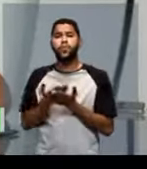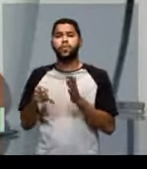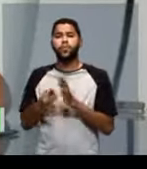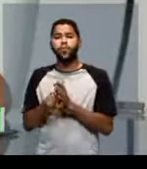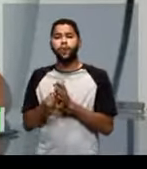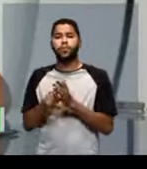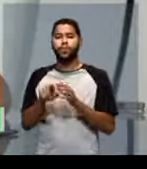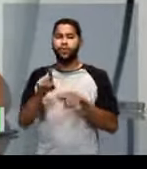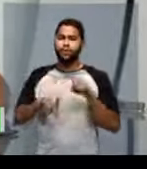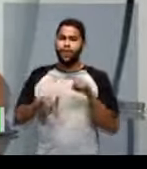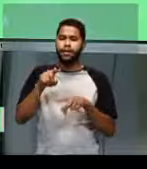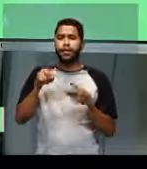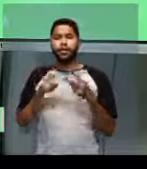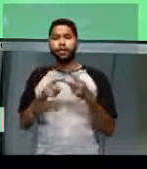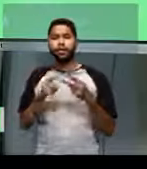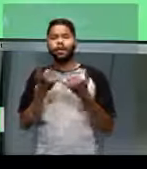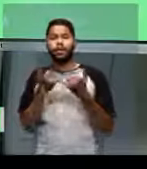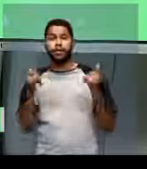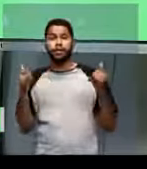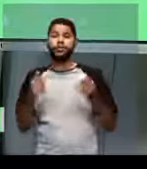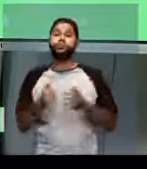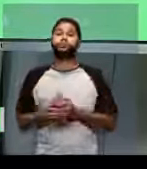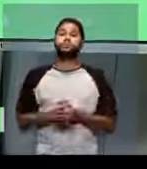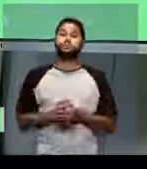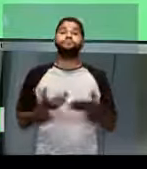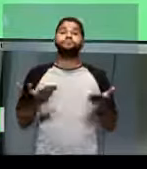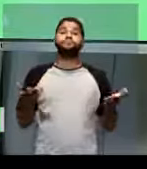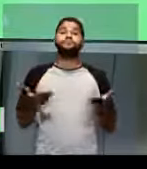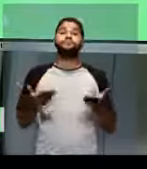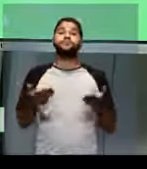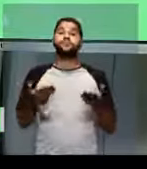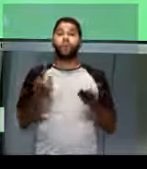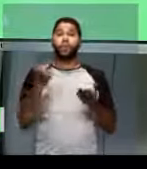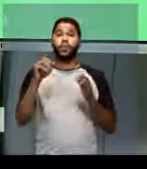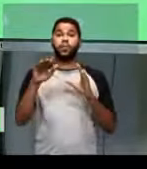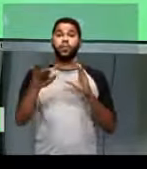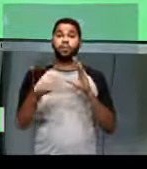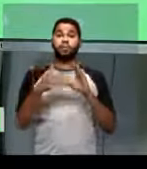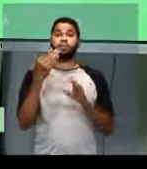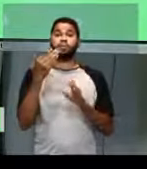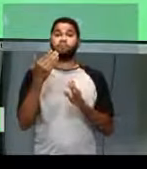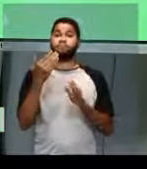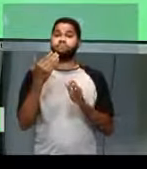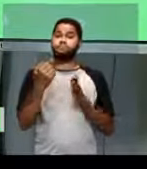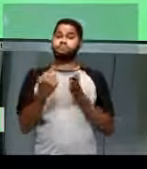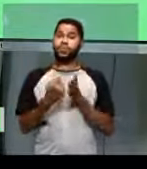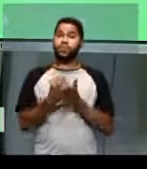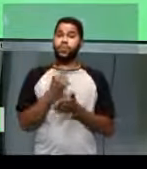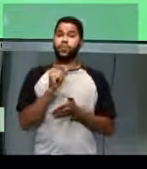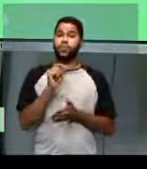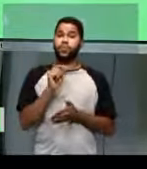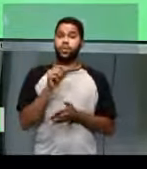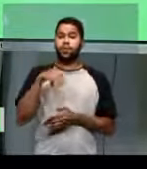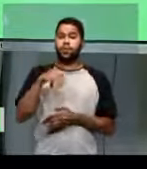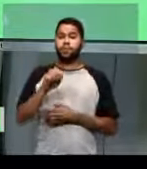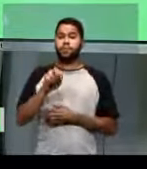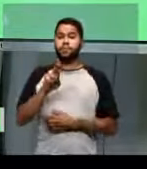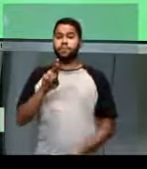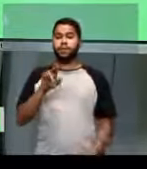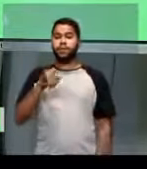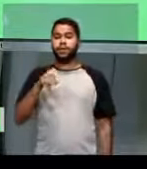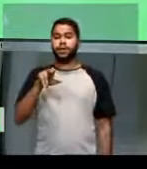energia. Ótimo. E agora já chegou uma pergunta aqui pra gente. É da Mariana,